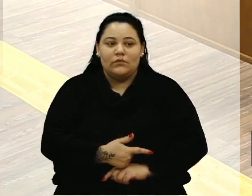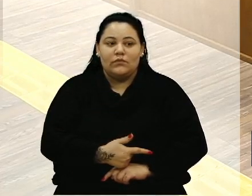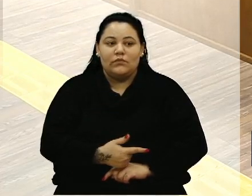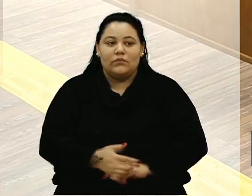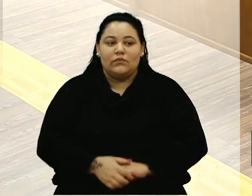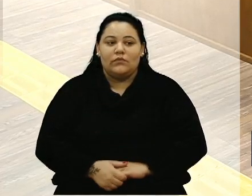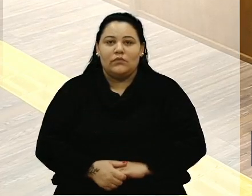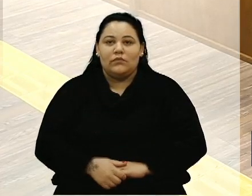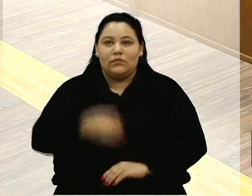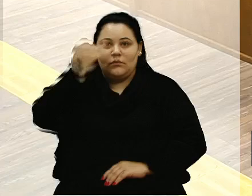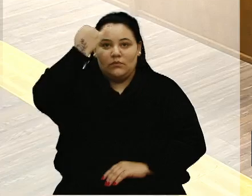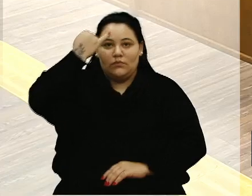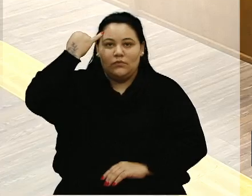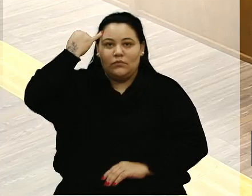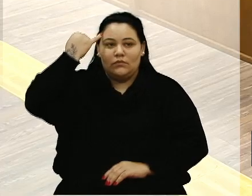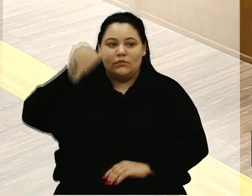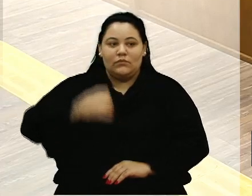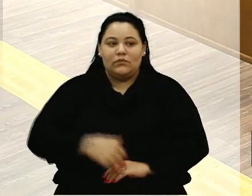Zé D'Ambrós.